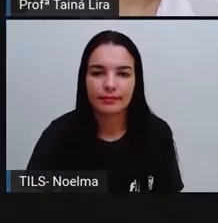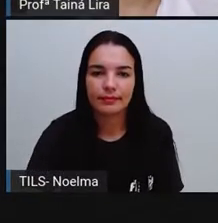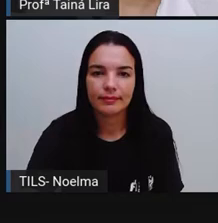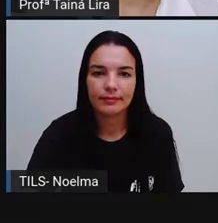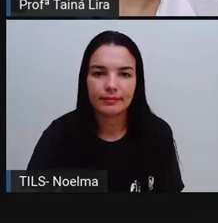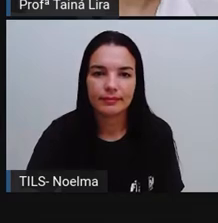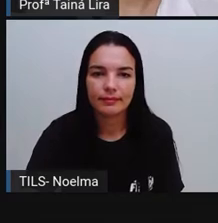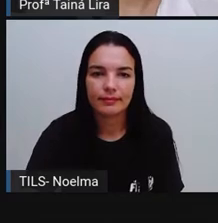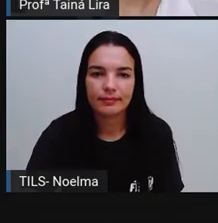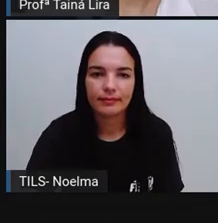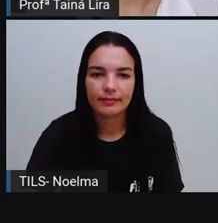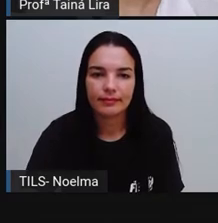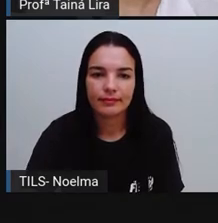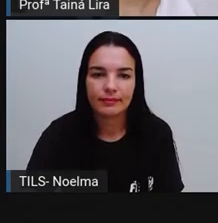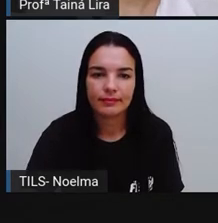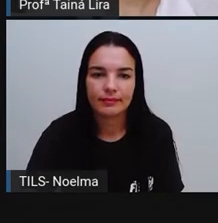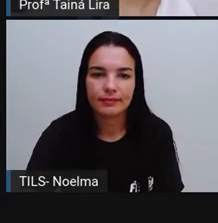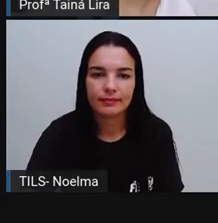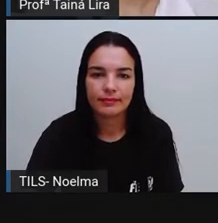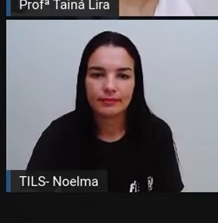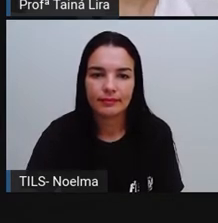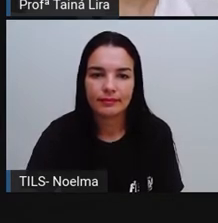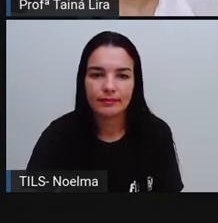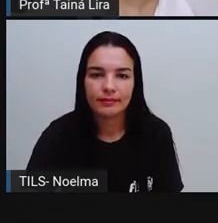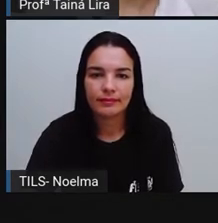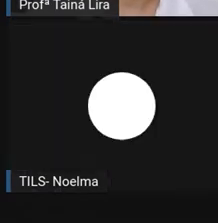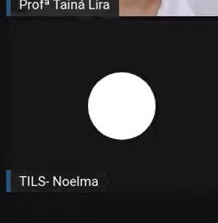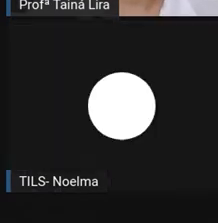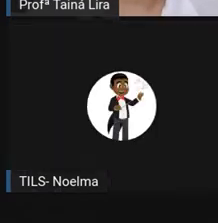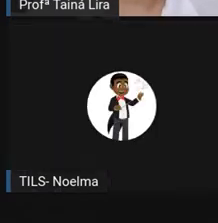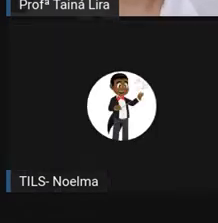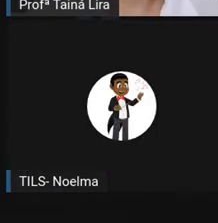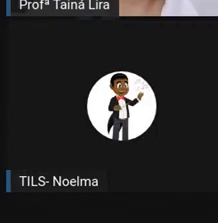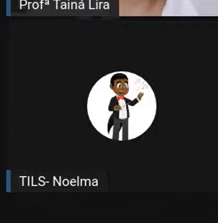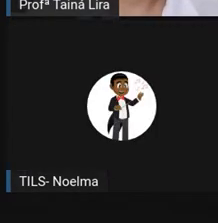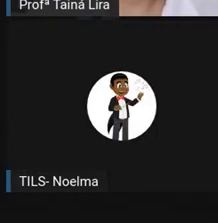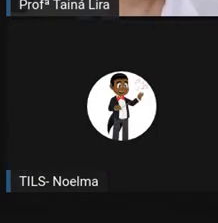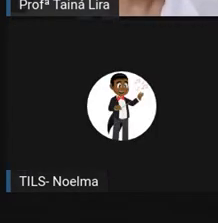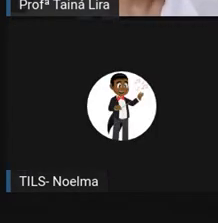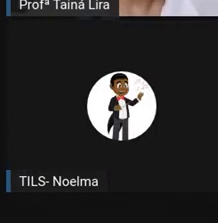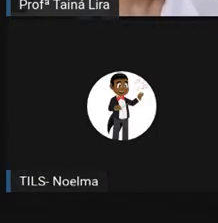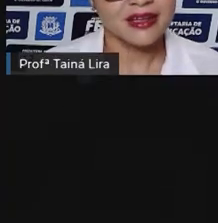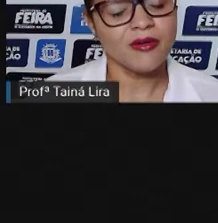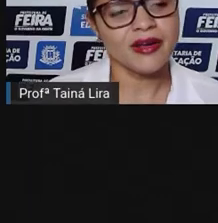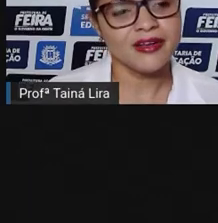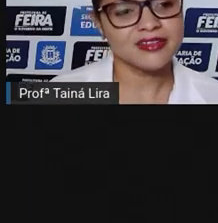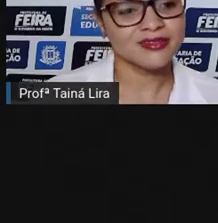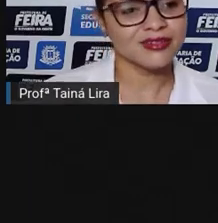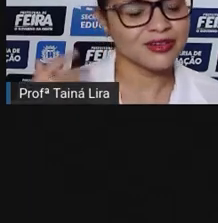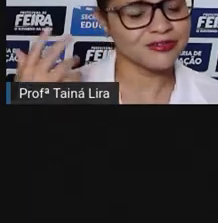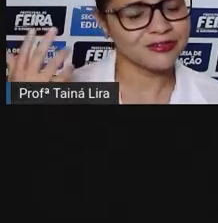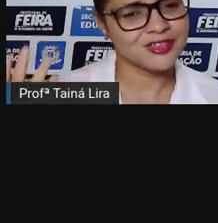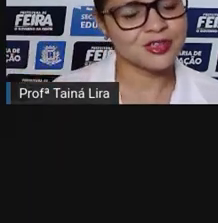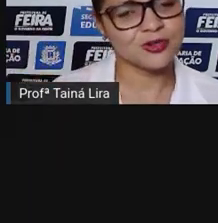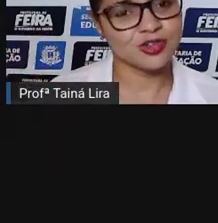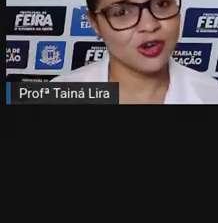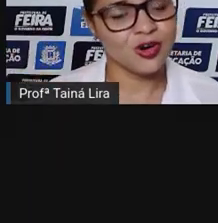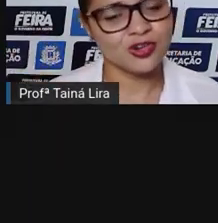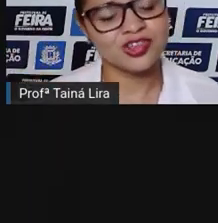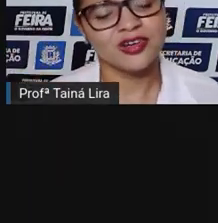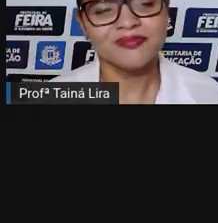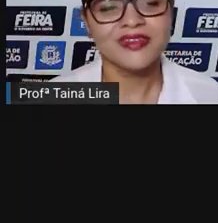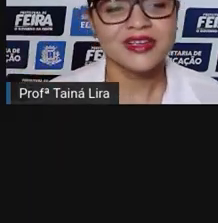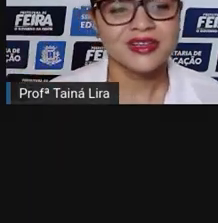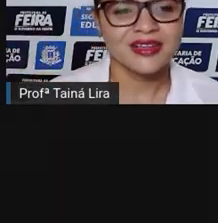Então, olha lá, e vou colocar aqui para a gente visualizar melhor, tá? Então, esse é um livro de Ruth